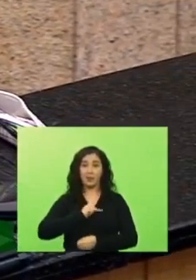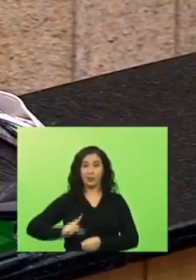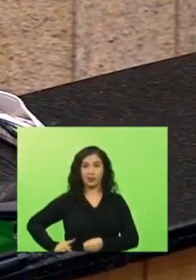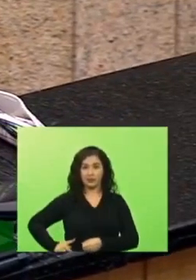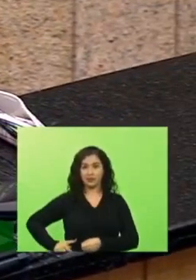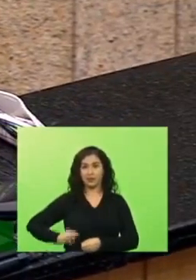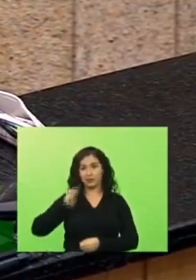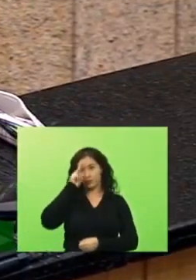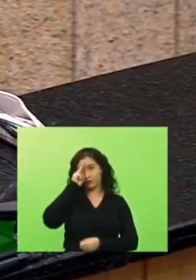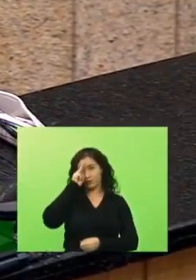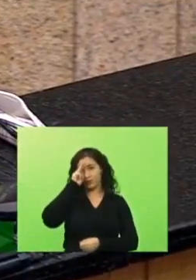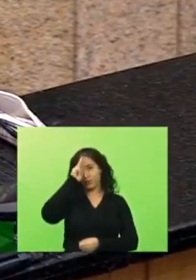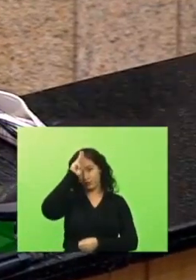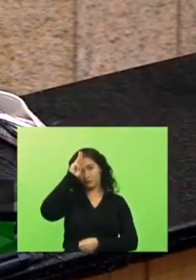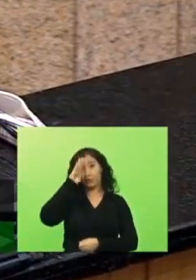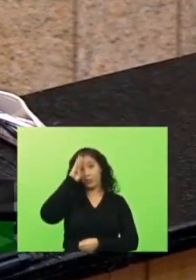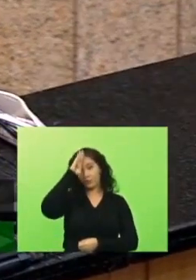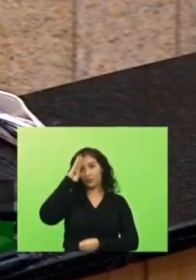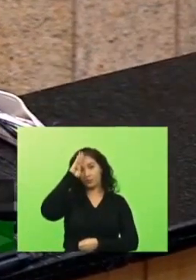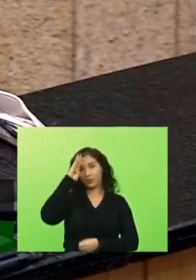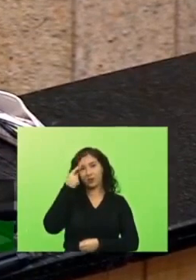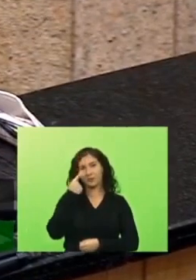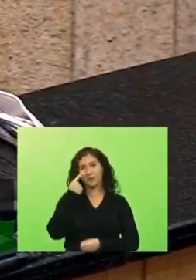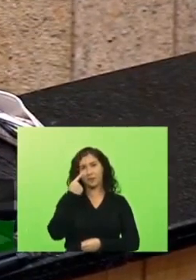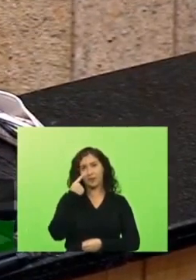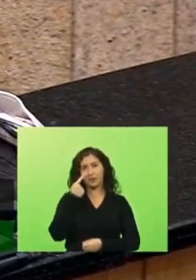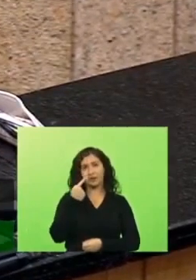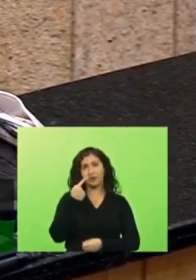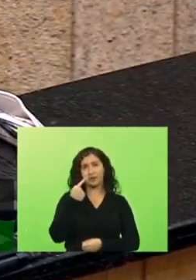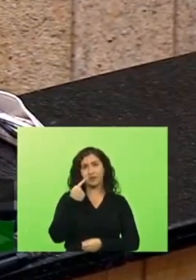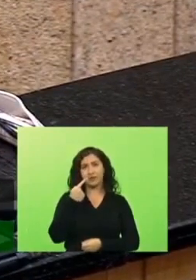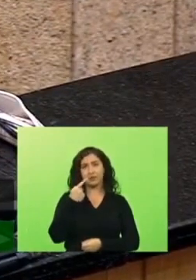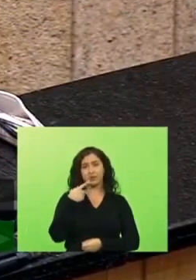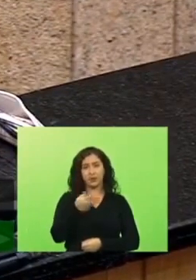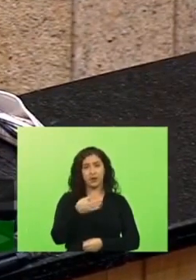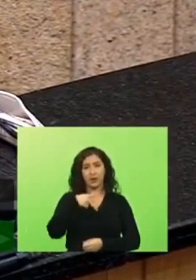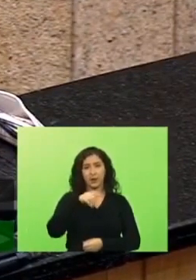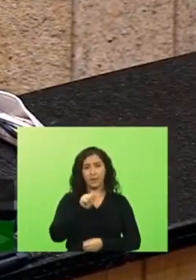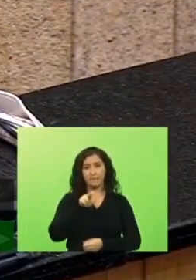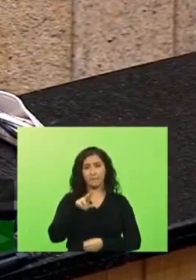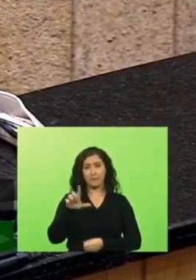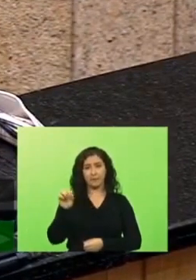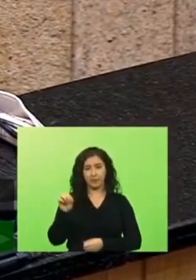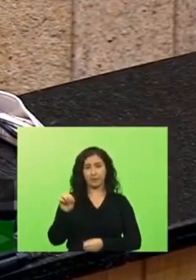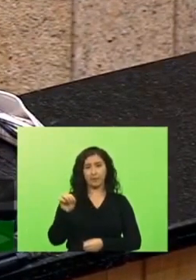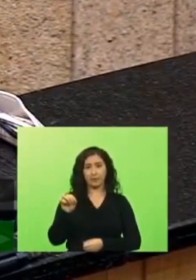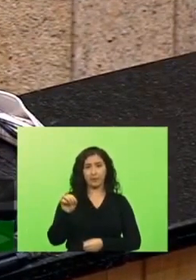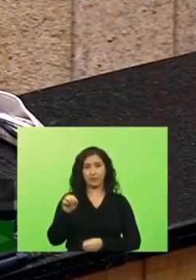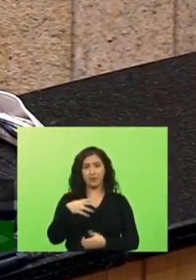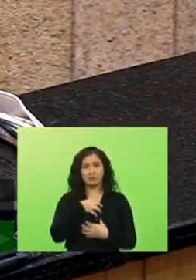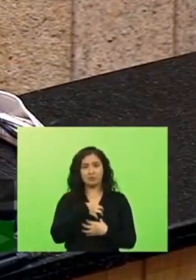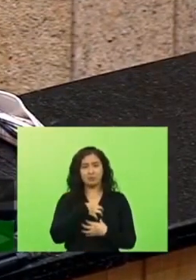no canal de mídia local que o jornalista Paulo Alceu também se comoveu com essa situação. Então, eu